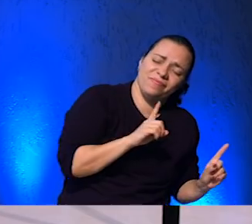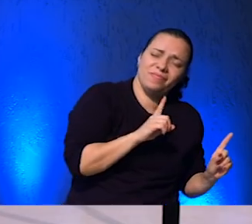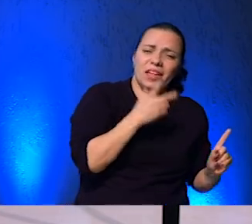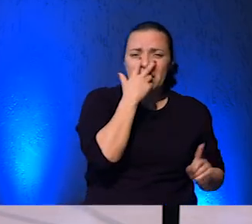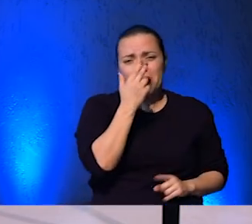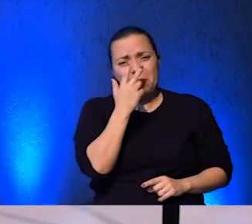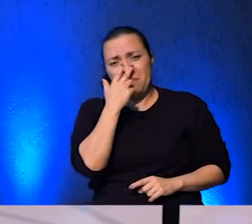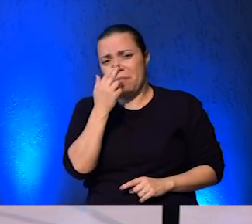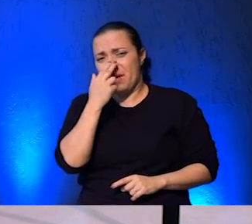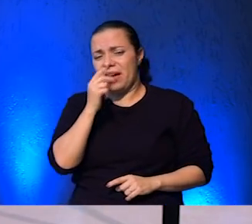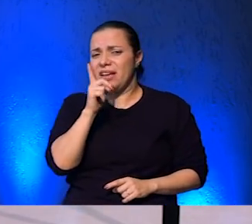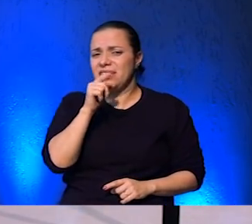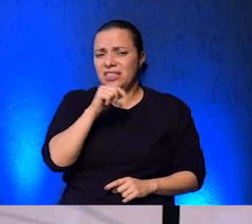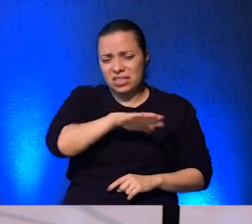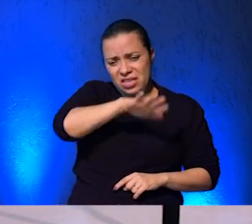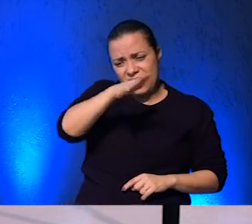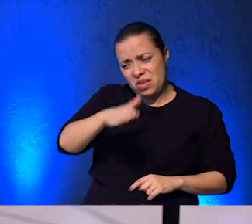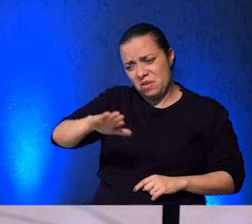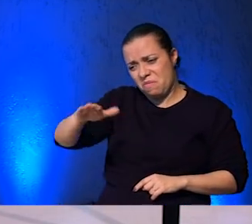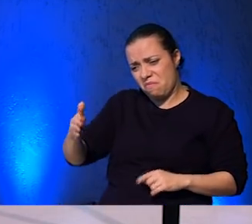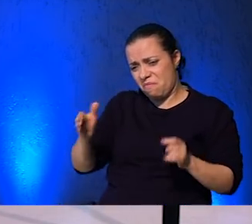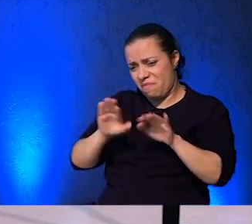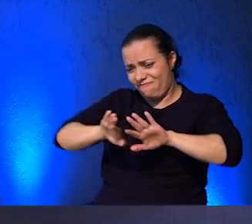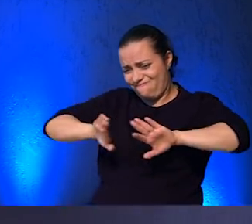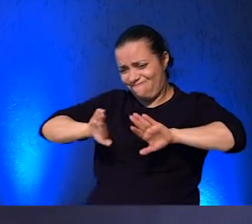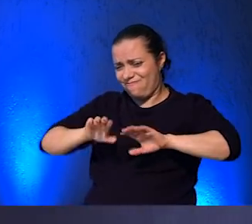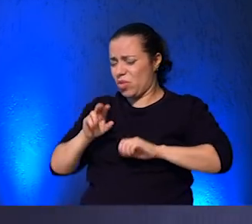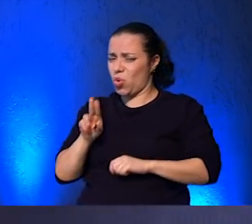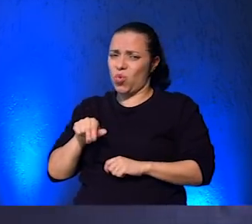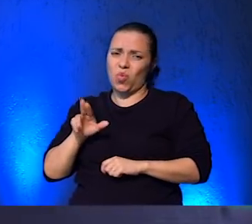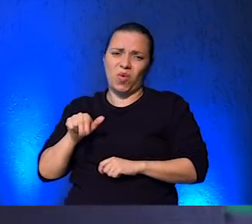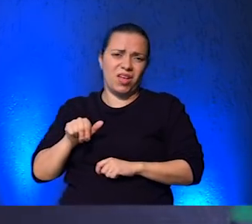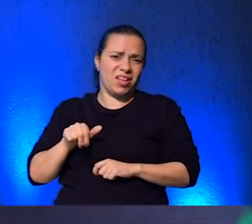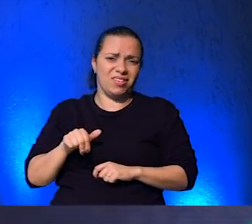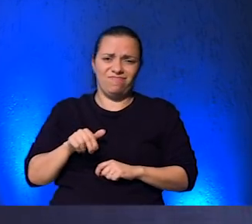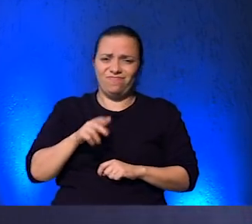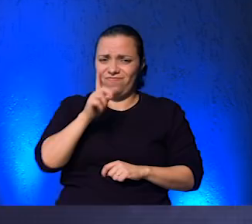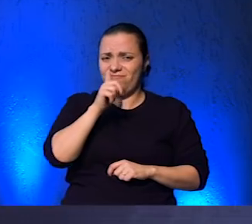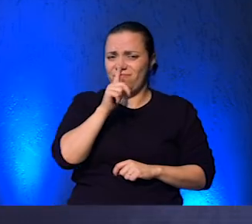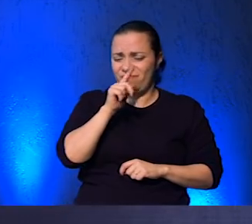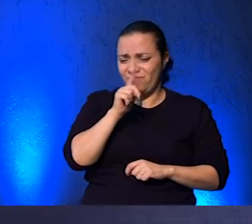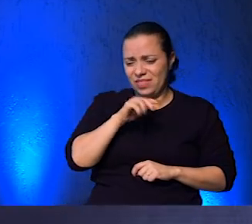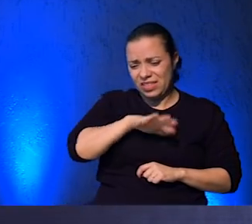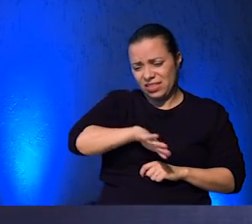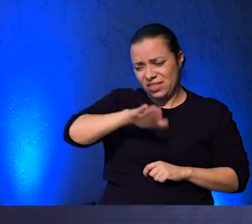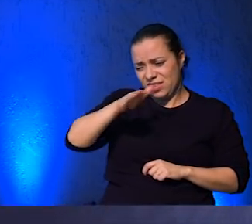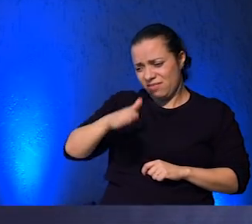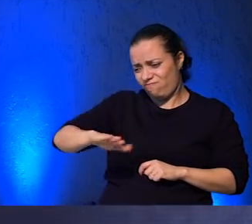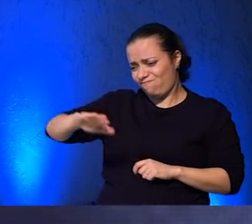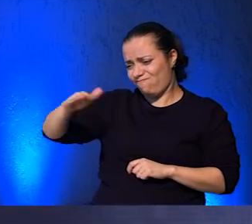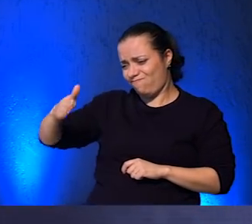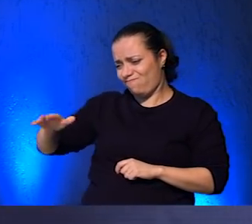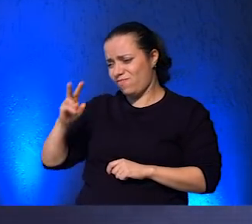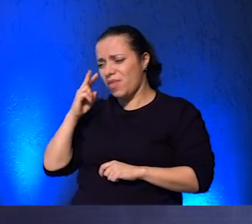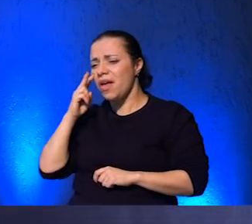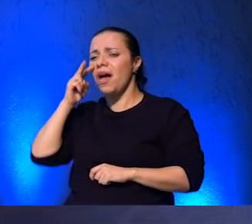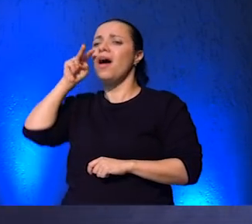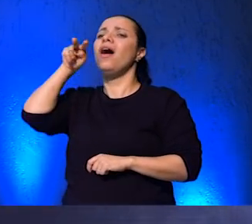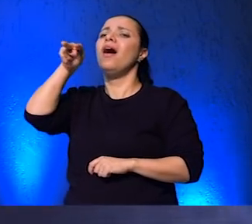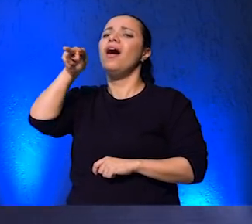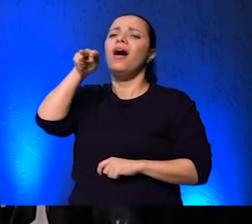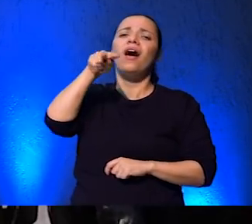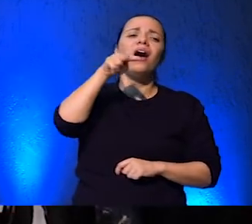ou parece que o mar não vai se abrir você não